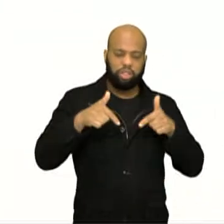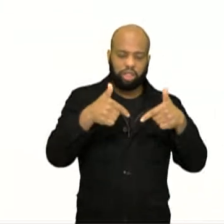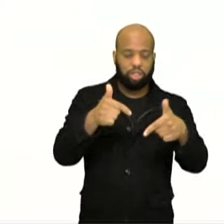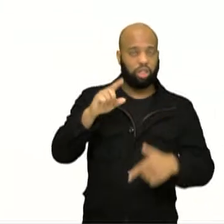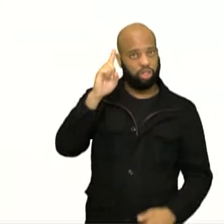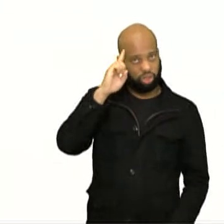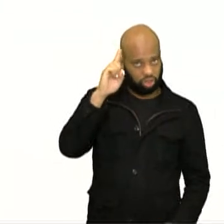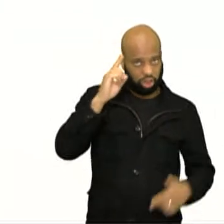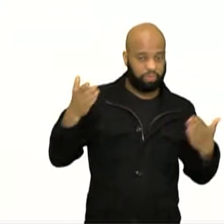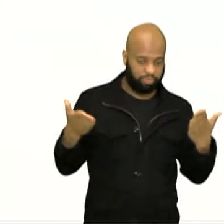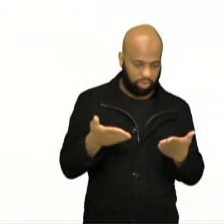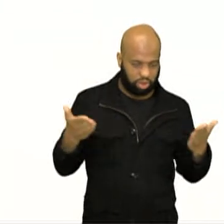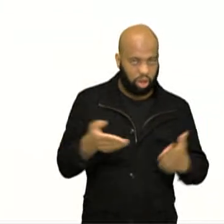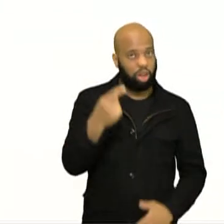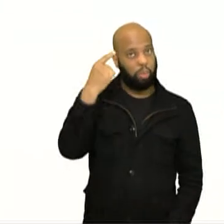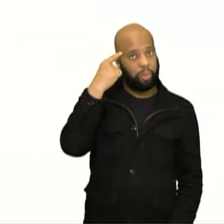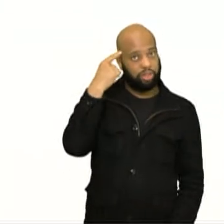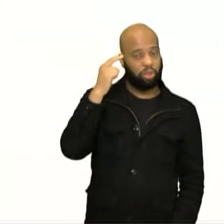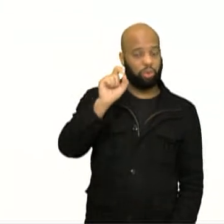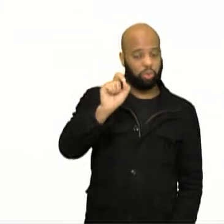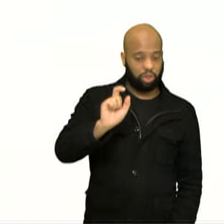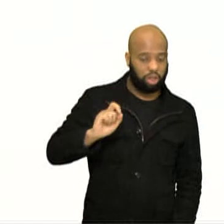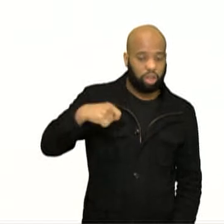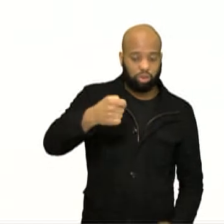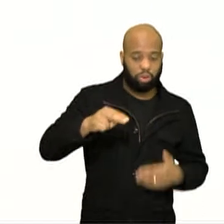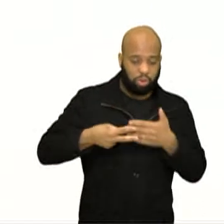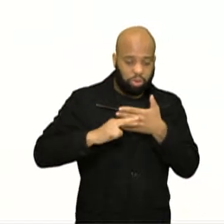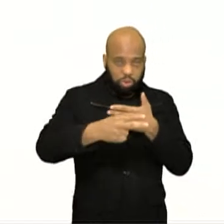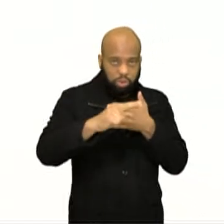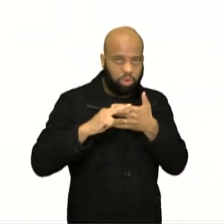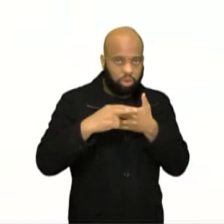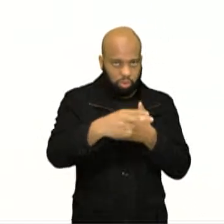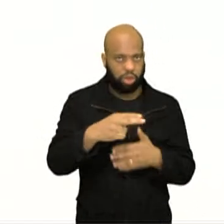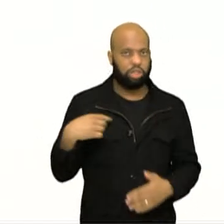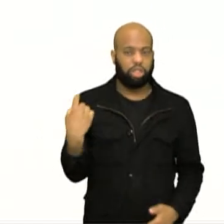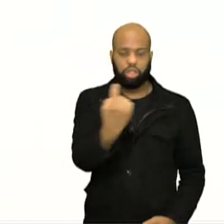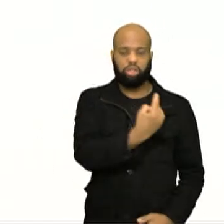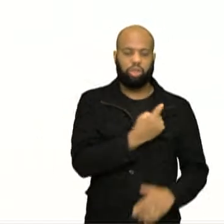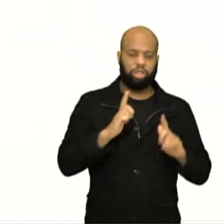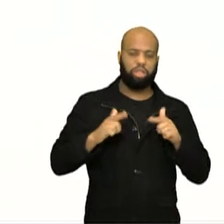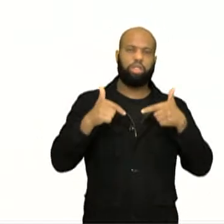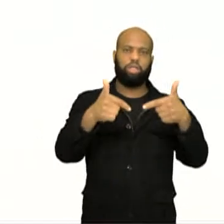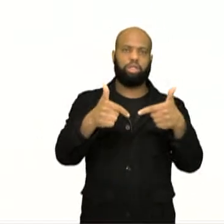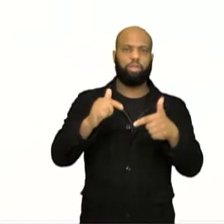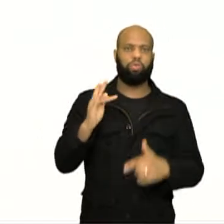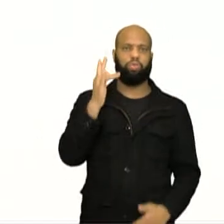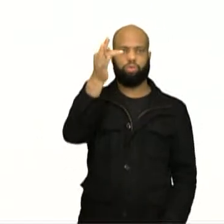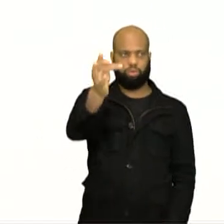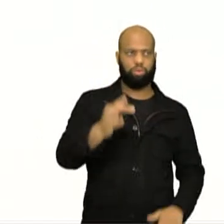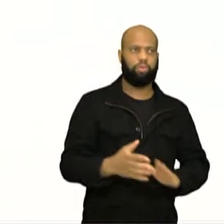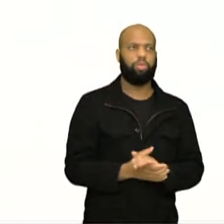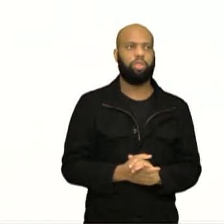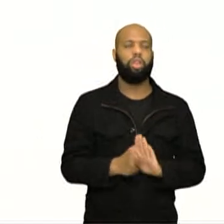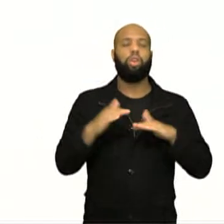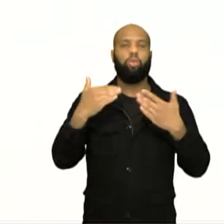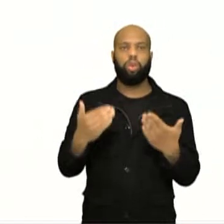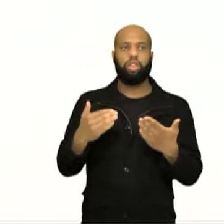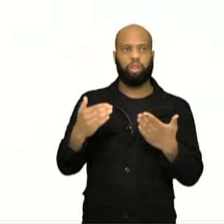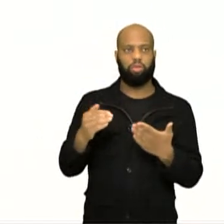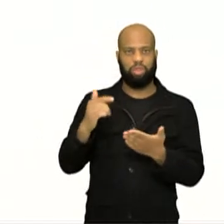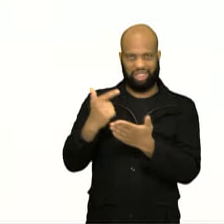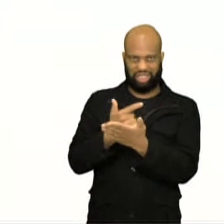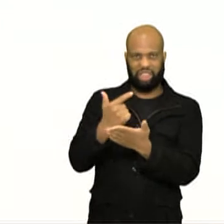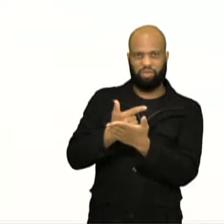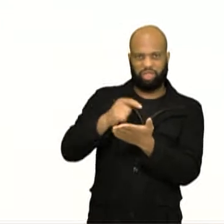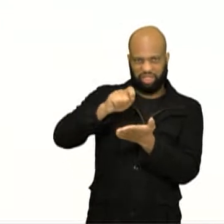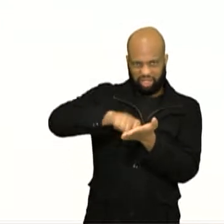hoje, pensando as consequências das nossas ações no futuro. Em suas obras, aborda